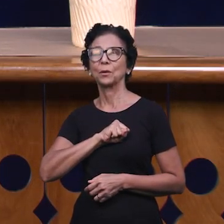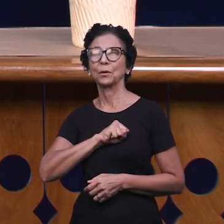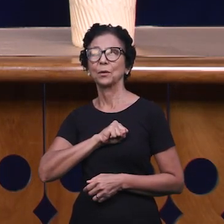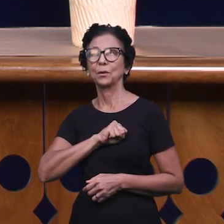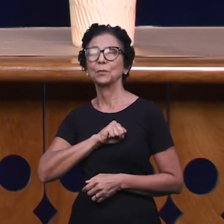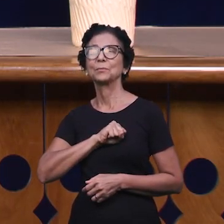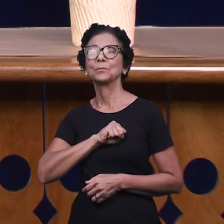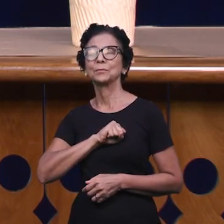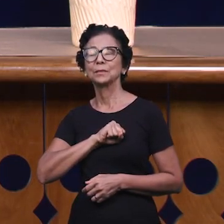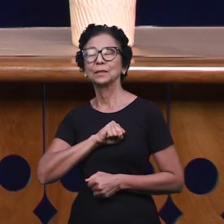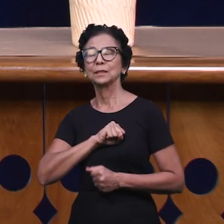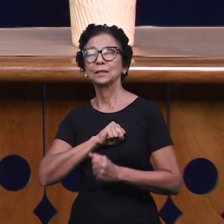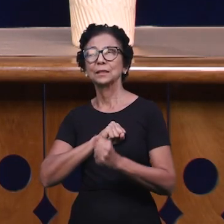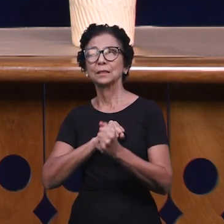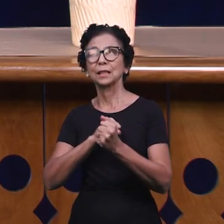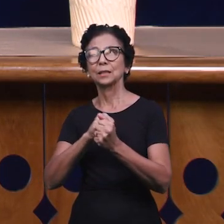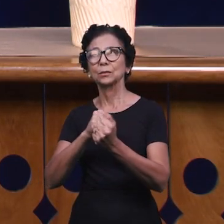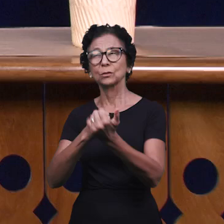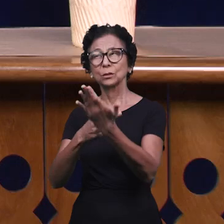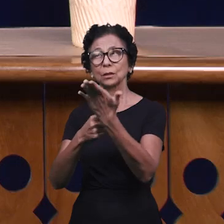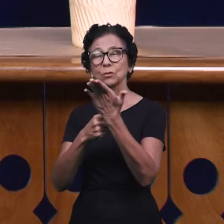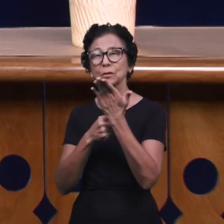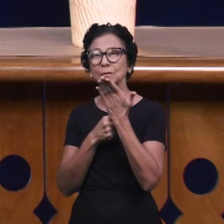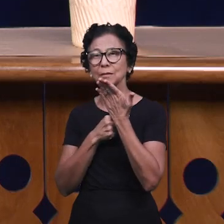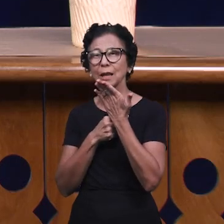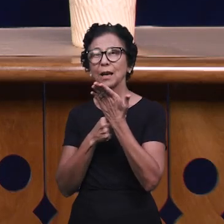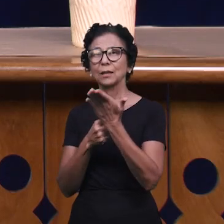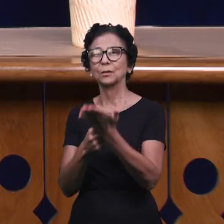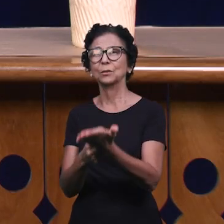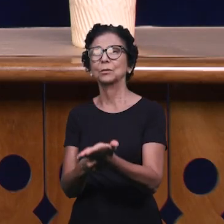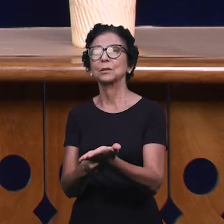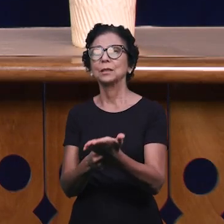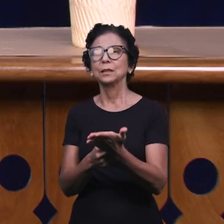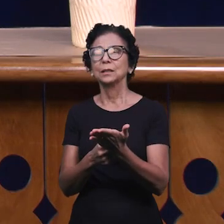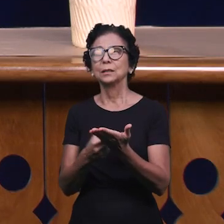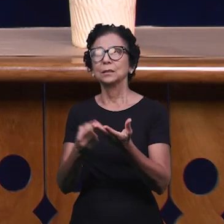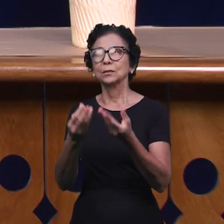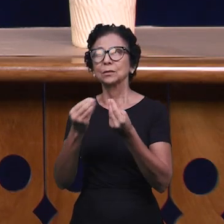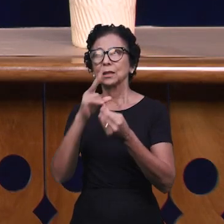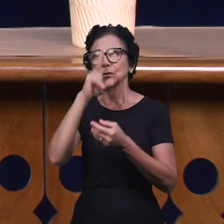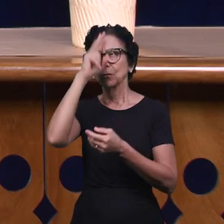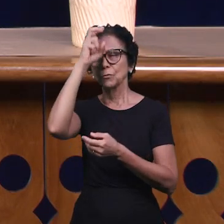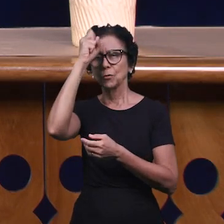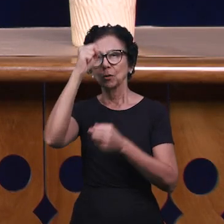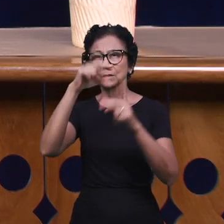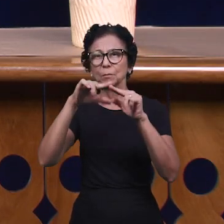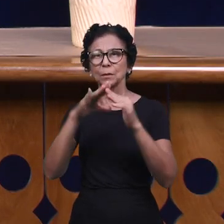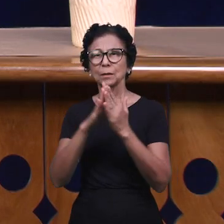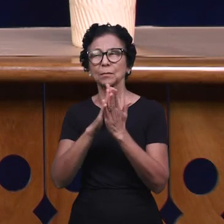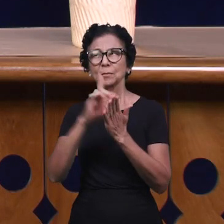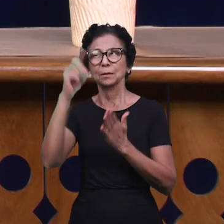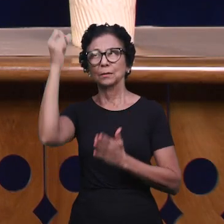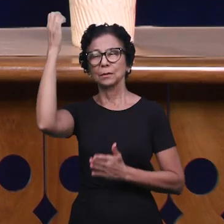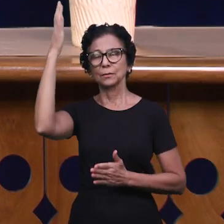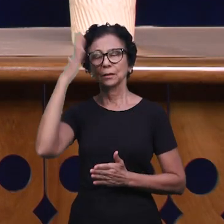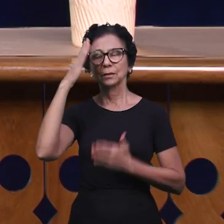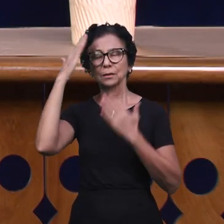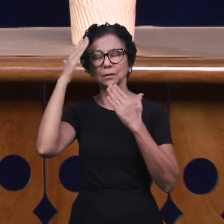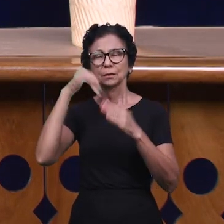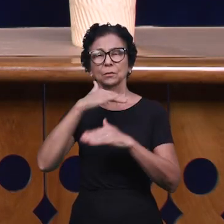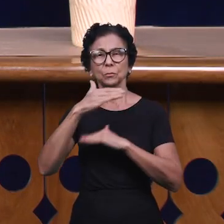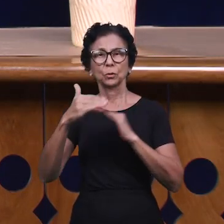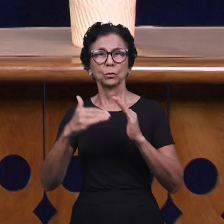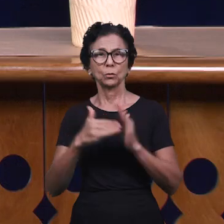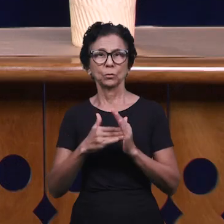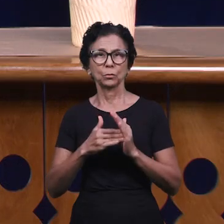nos sustentado, tem nos alimentado através da Tua palavra. Te louvamos por tudo e entregamos a Ti